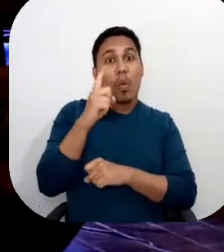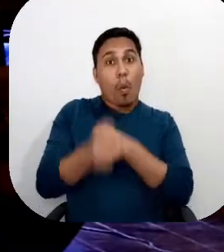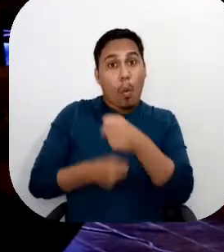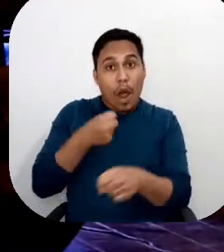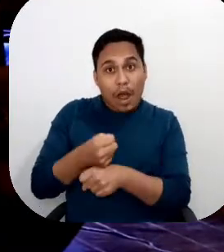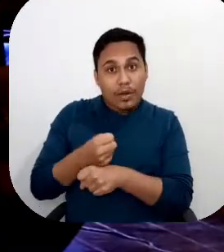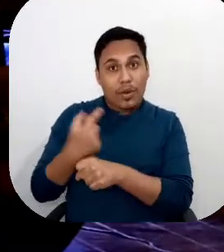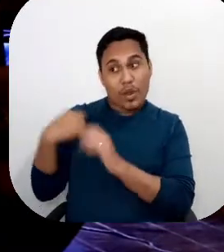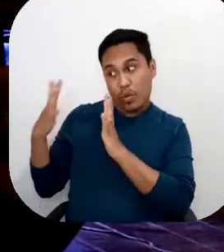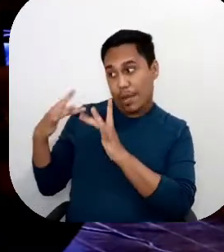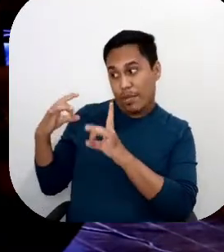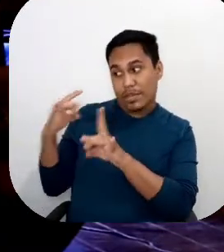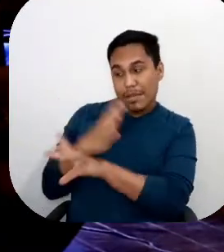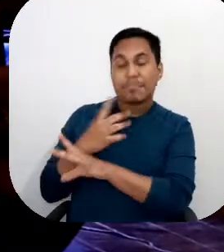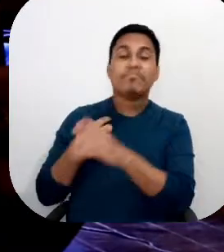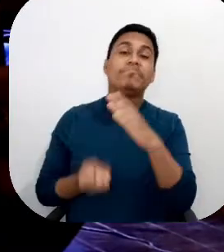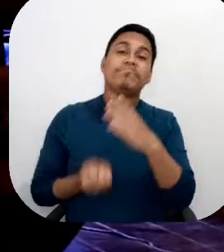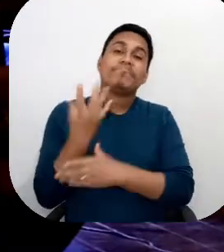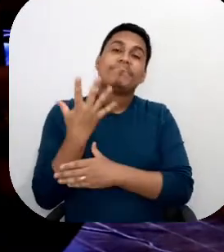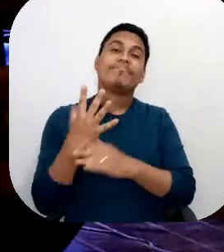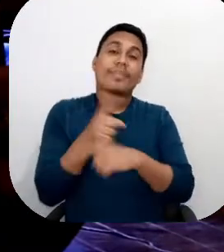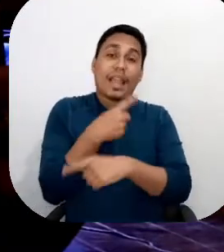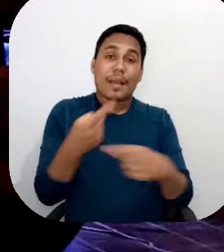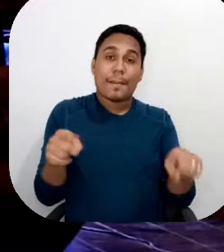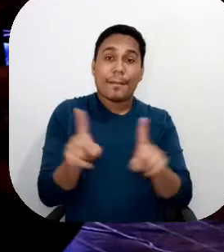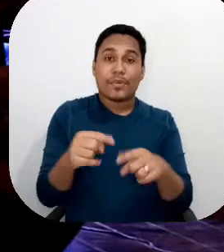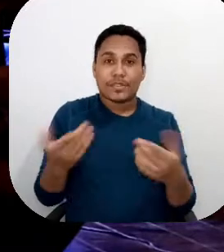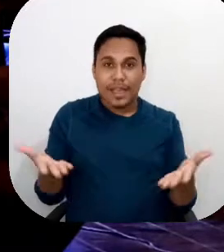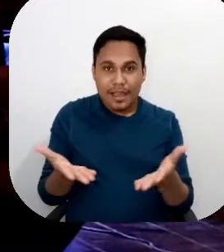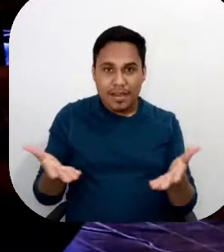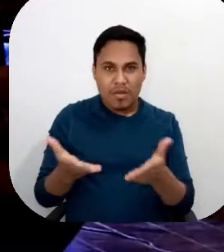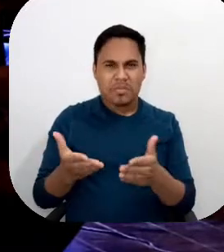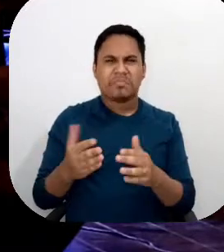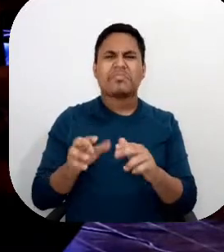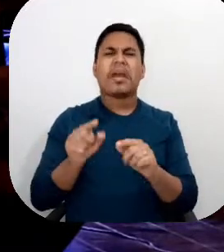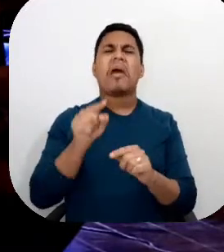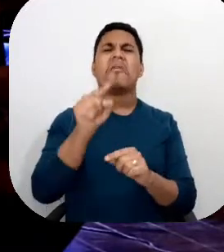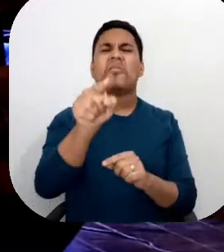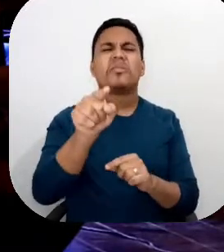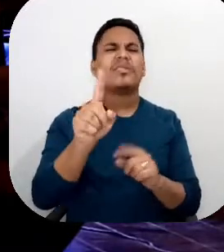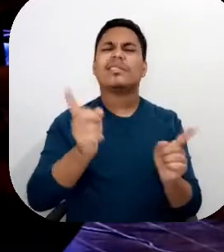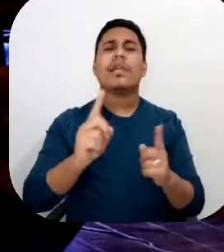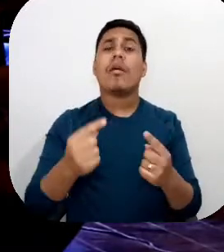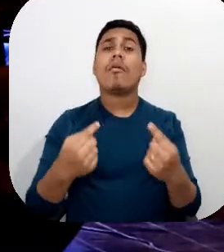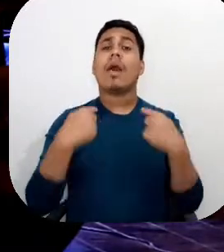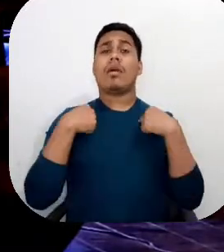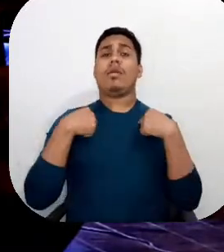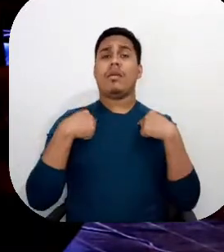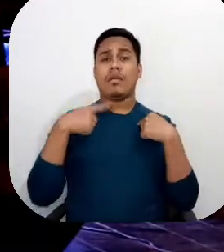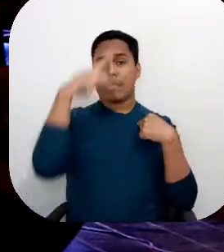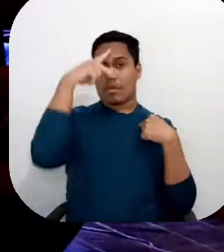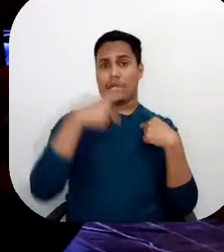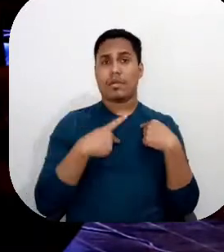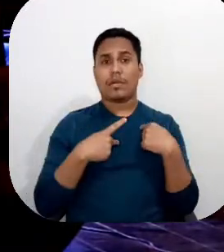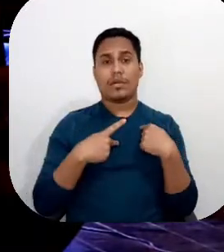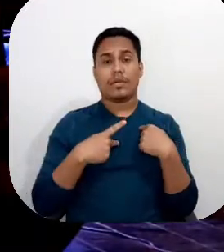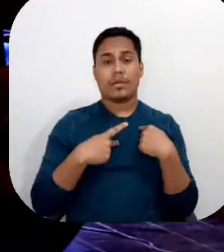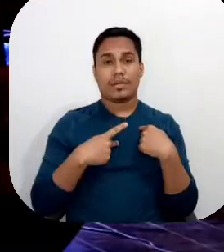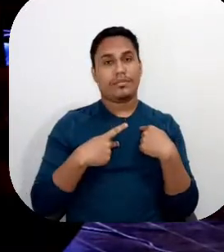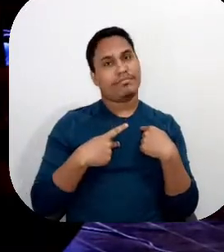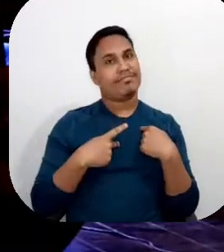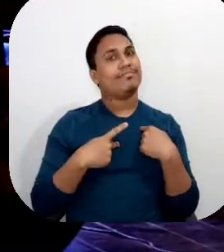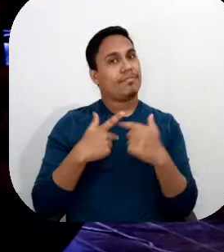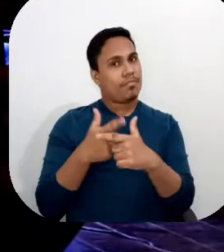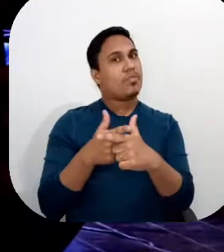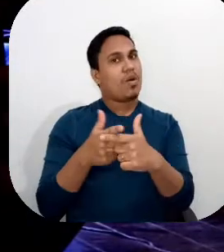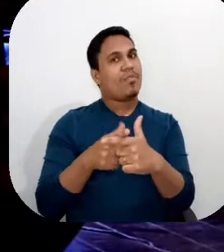que eu terminei o meu, eu fiz essa canção. Não é você, sou eu. Querido, com